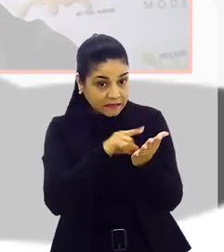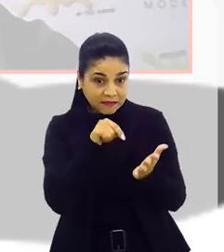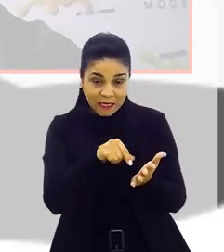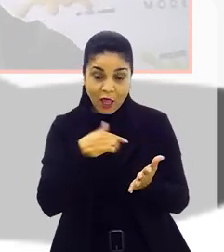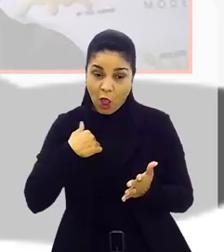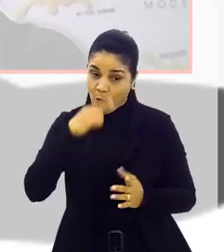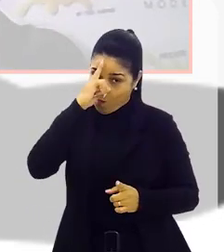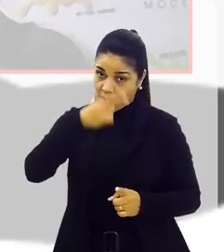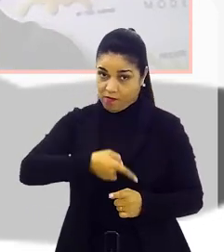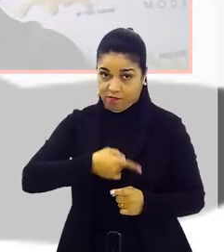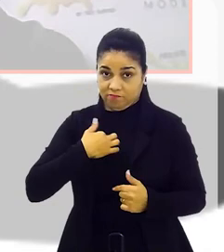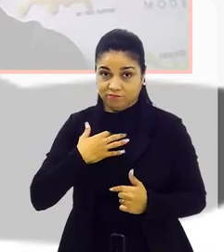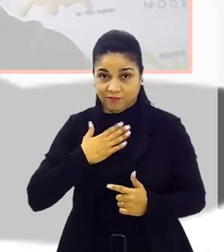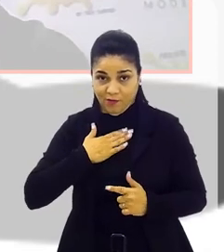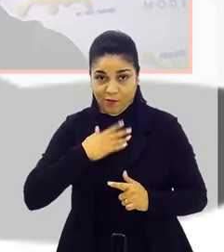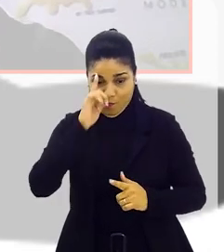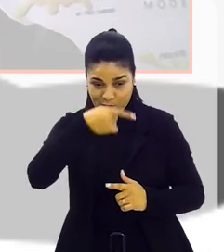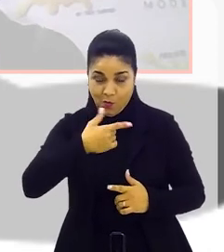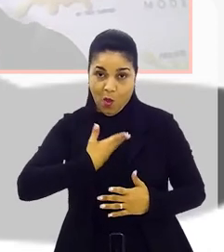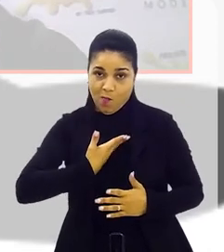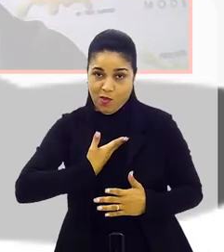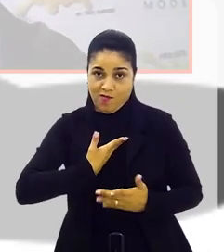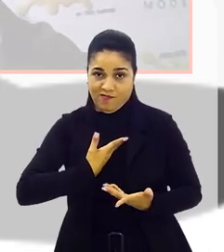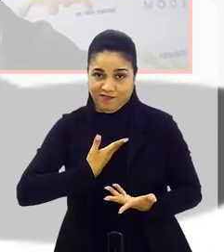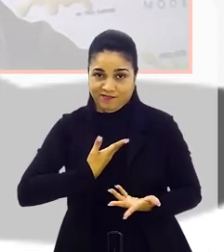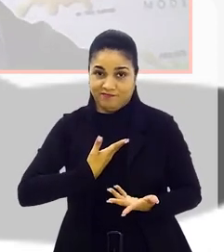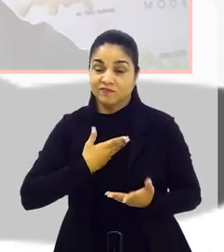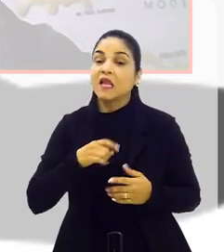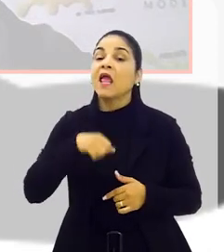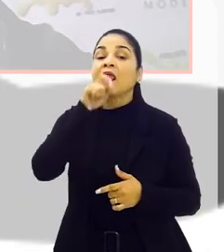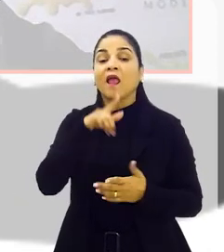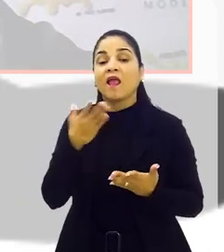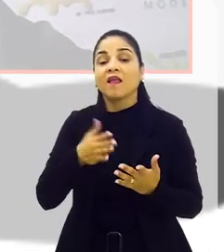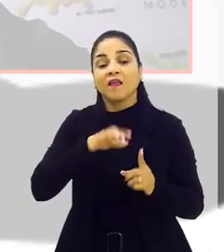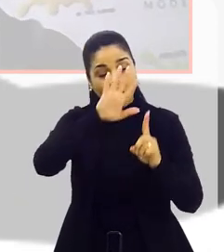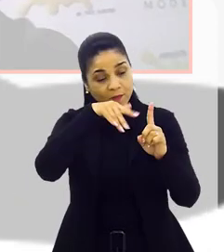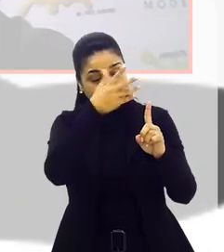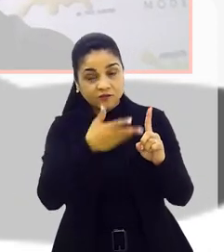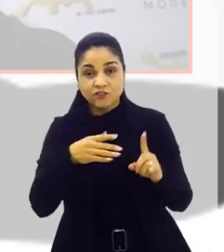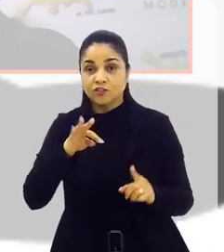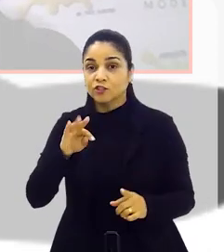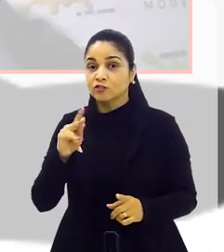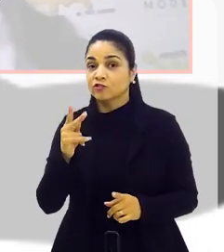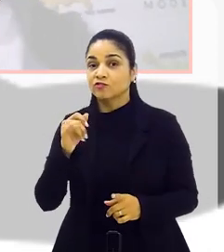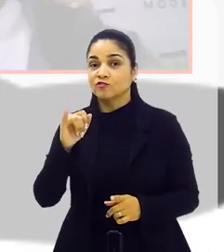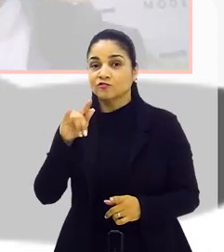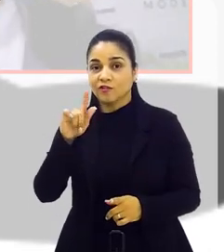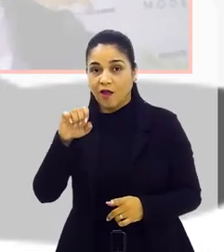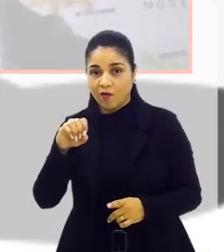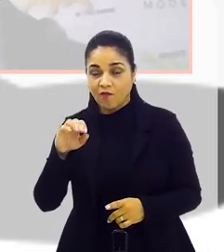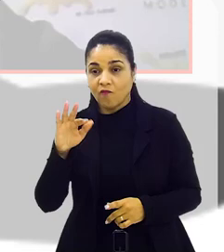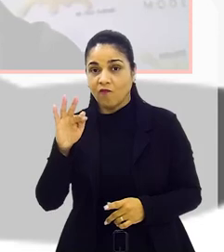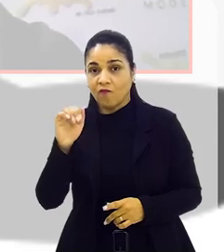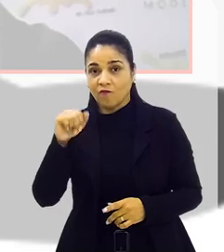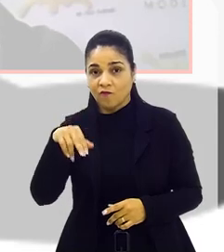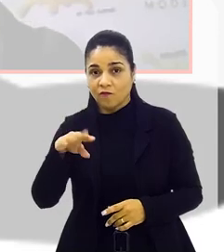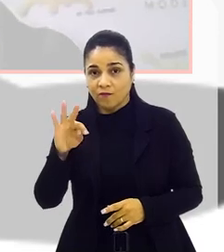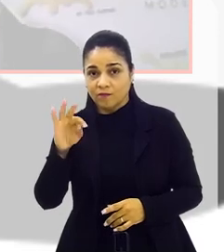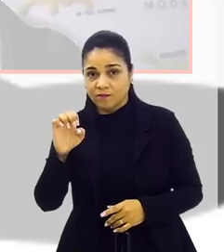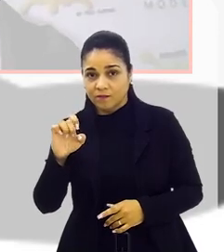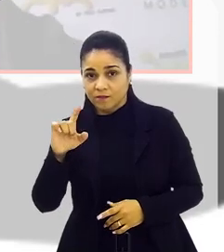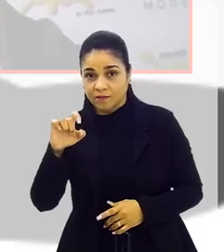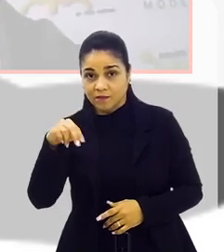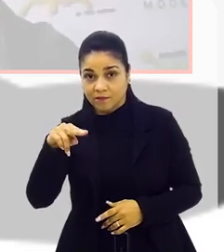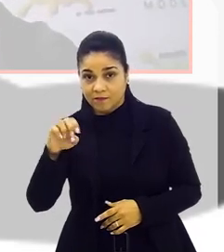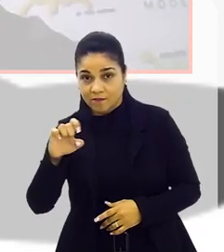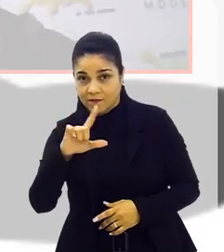é o designer, mas na verdade quem manda sou eu. A minha porção Quem de é? Vamos heroína homenagear ele. Quem é é? o Fala o Thiago nome. Fontinelli. O Thiago Fontinelli